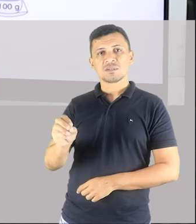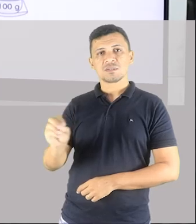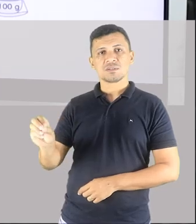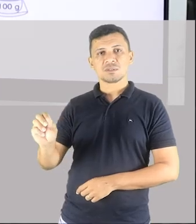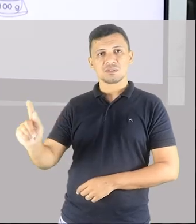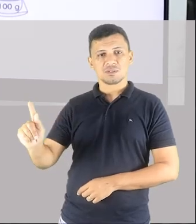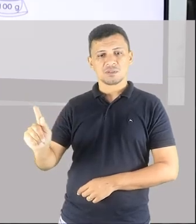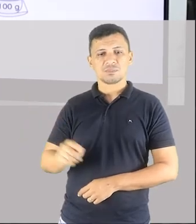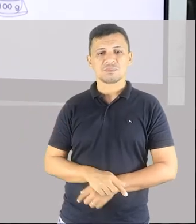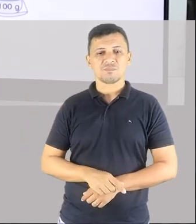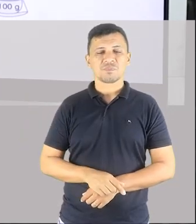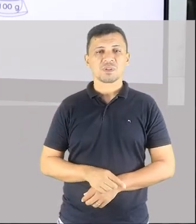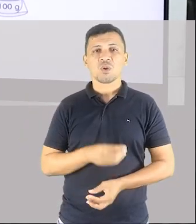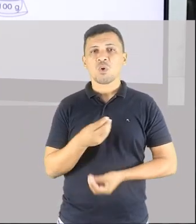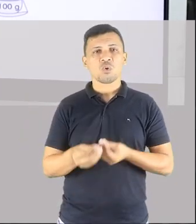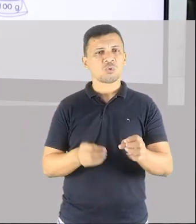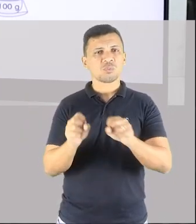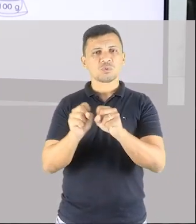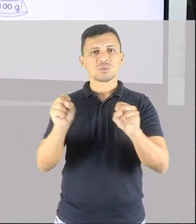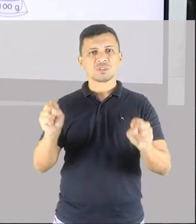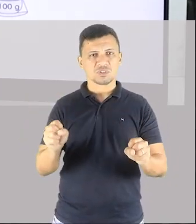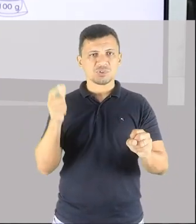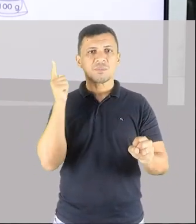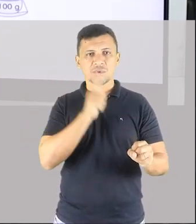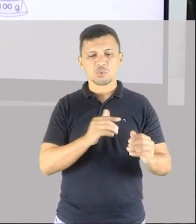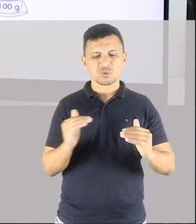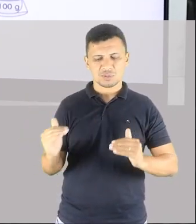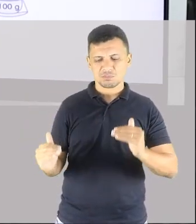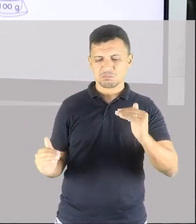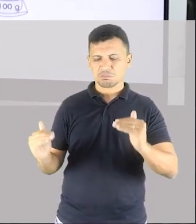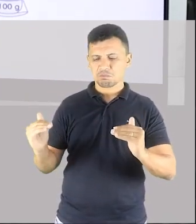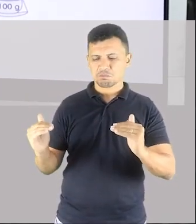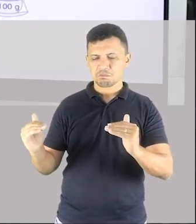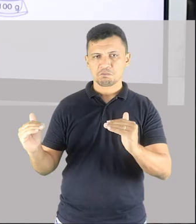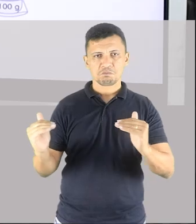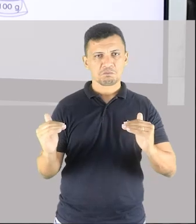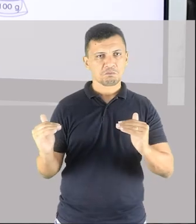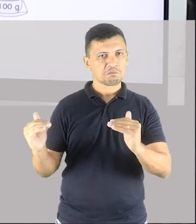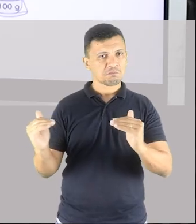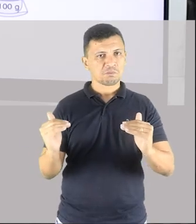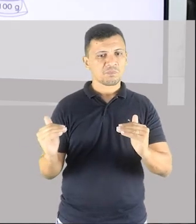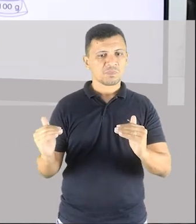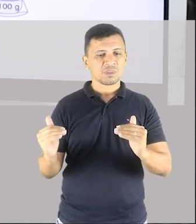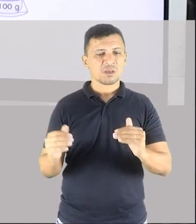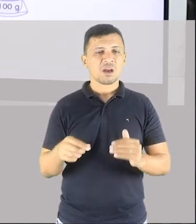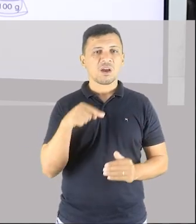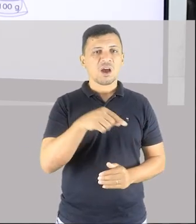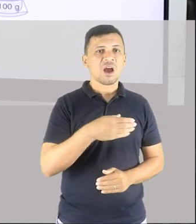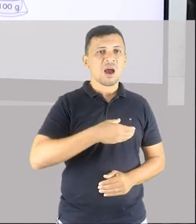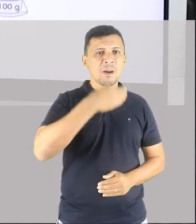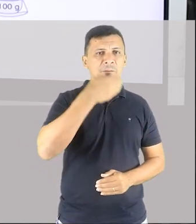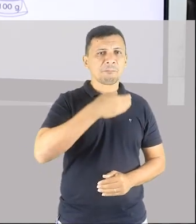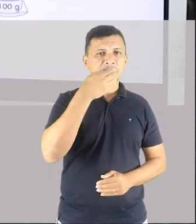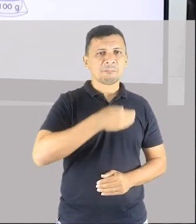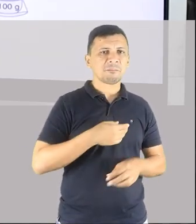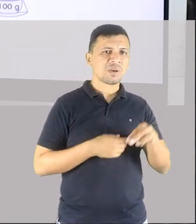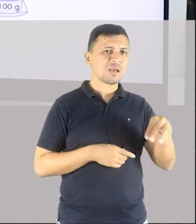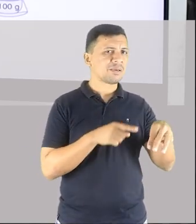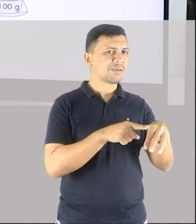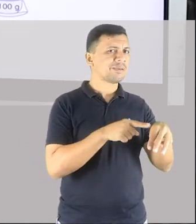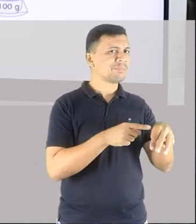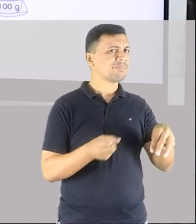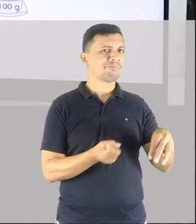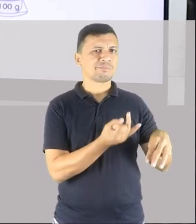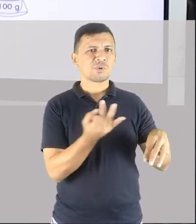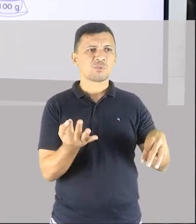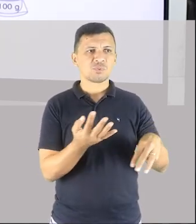gramas. E o sistema encontra-se em equilíbrio. A massa dessa fruta em gramas é igual a quanto? Ah, gente,